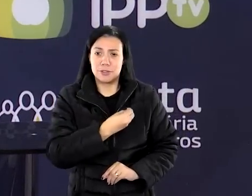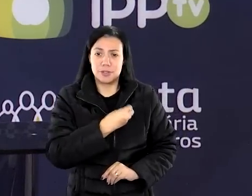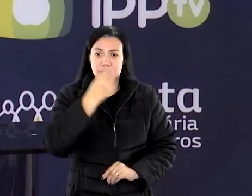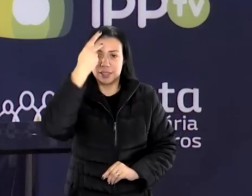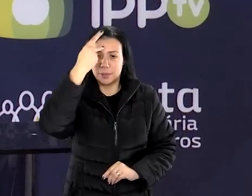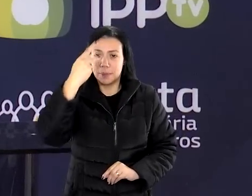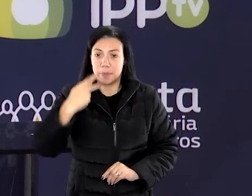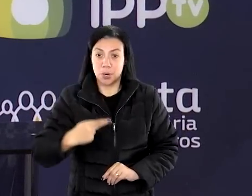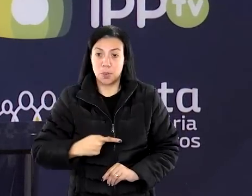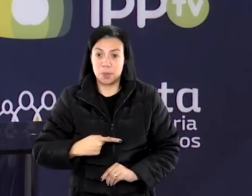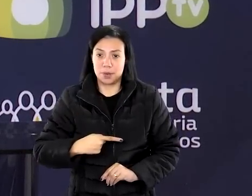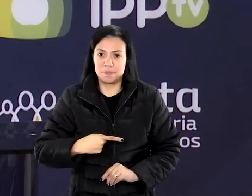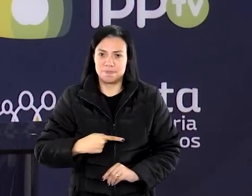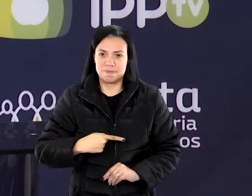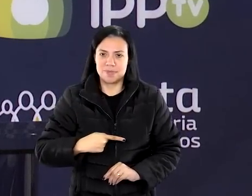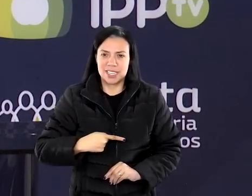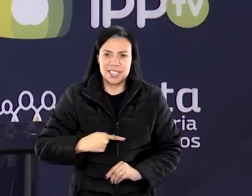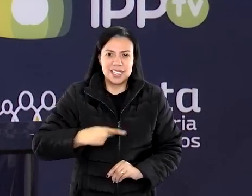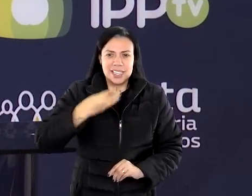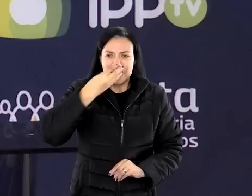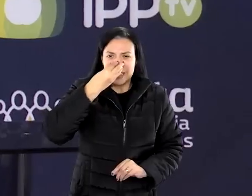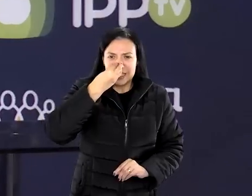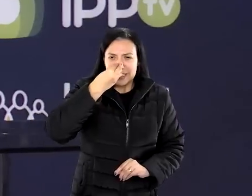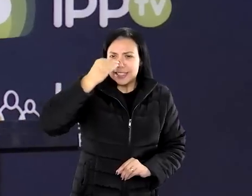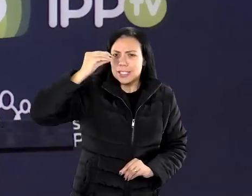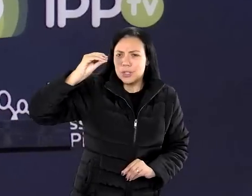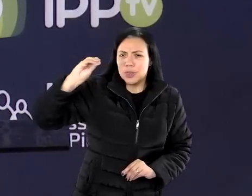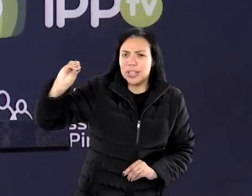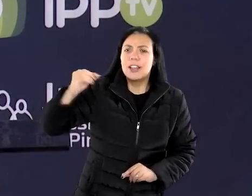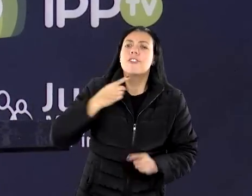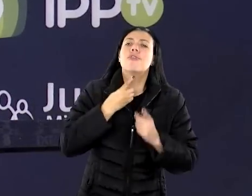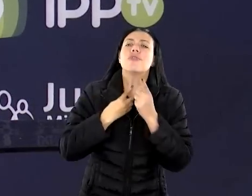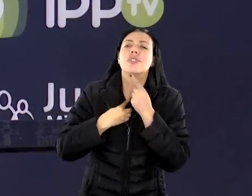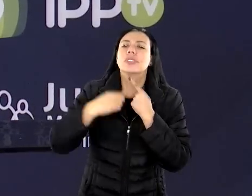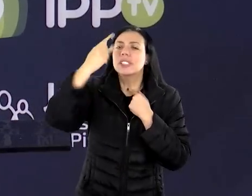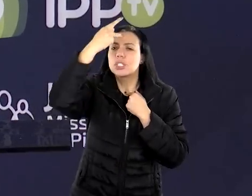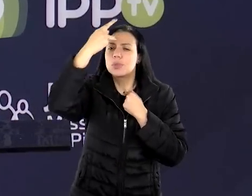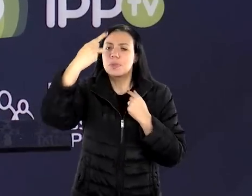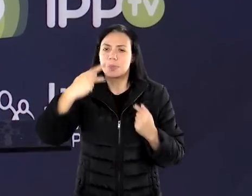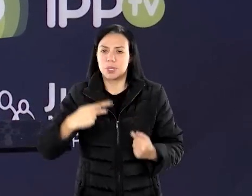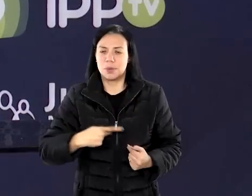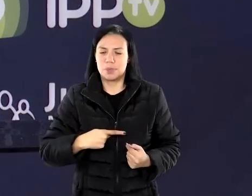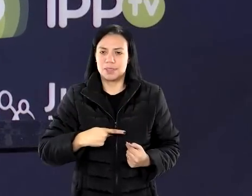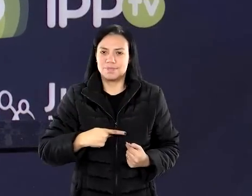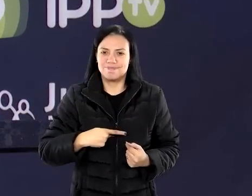e sujeitar-se totalmente à vontade de Jesus.